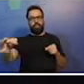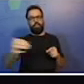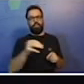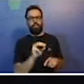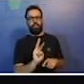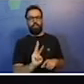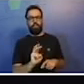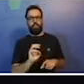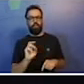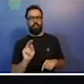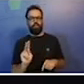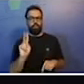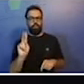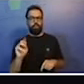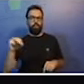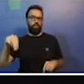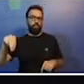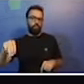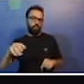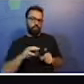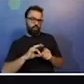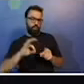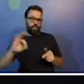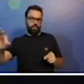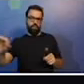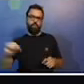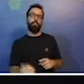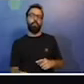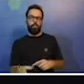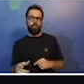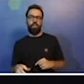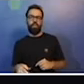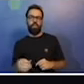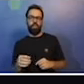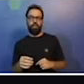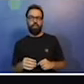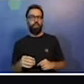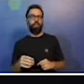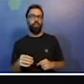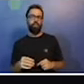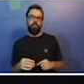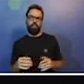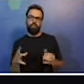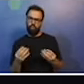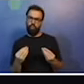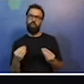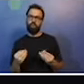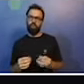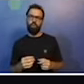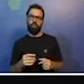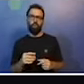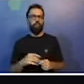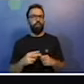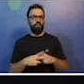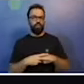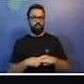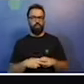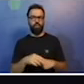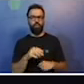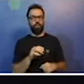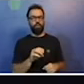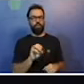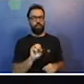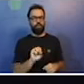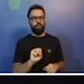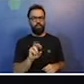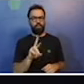cidade? Olha a pergunta. Então, eu tenho aí, será, que é o verbo ser?